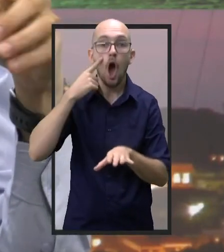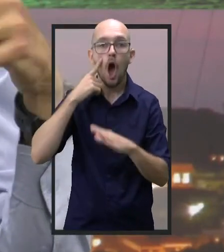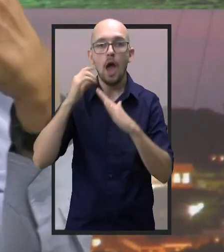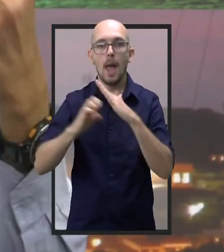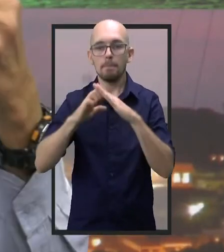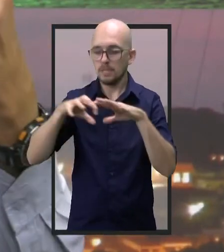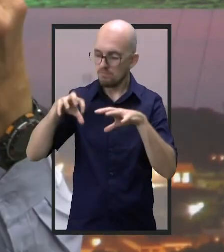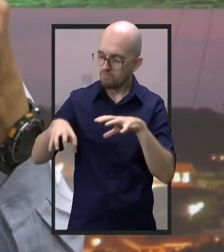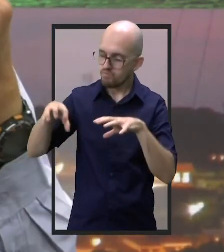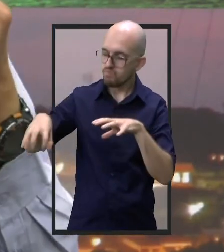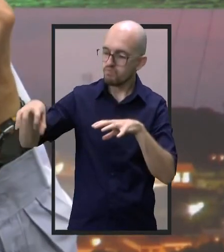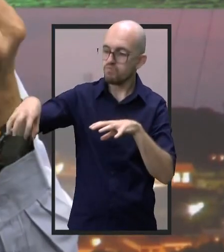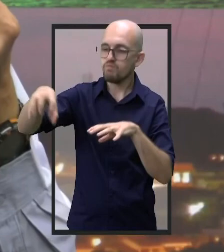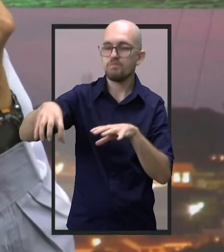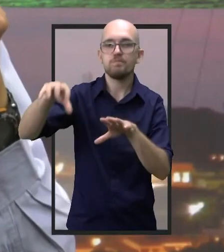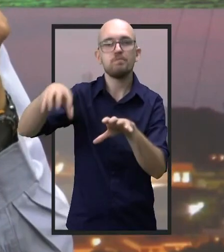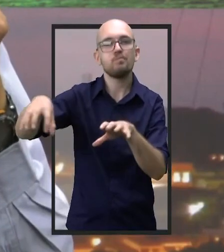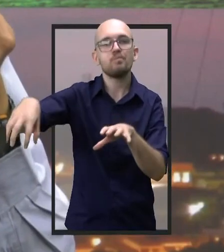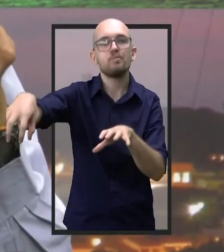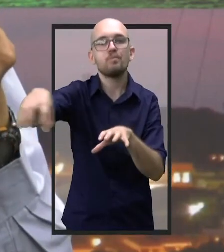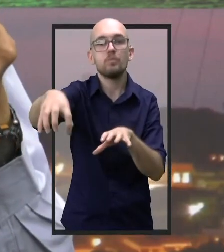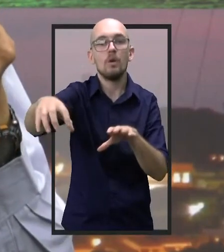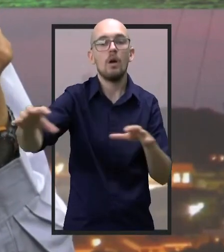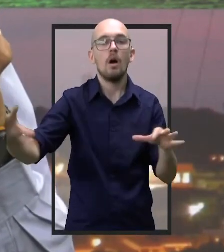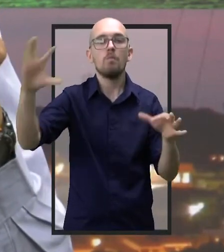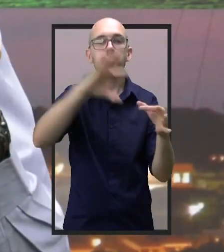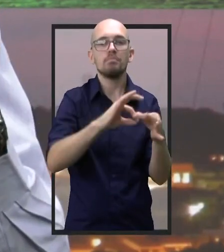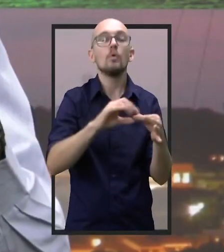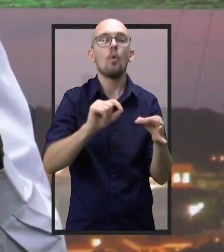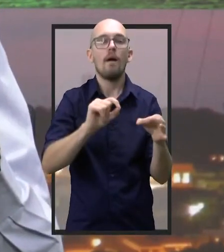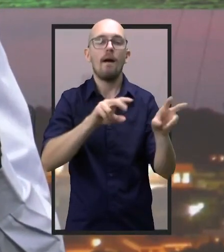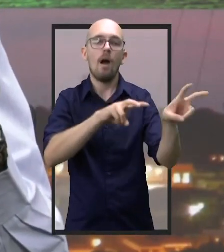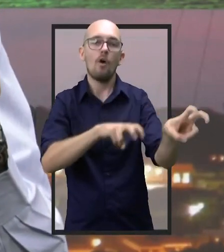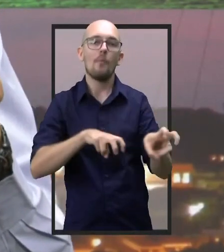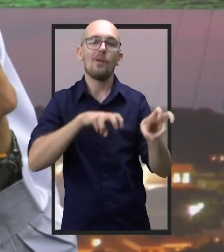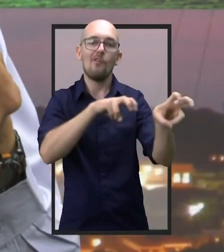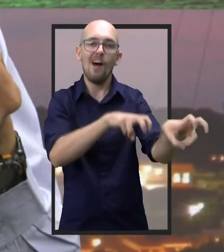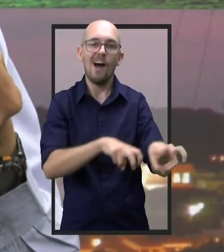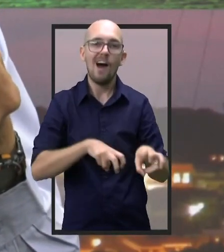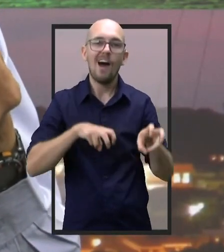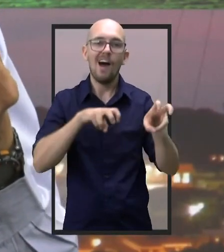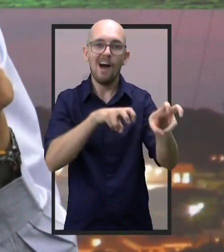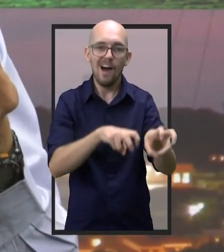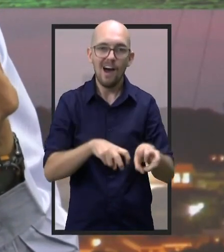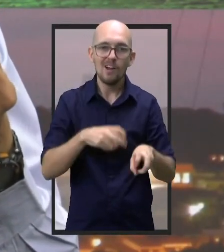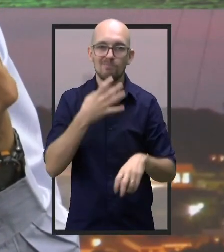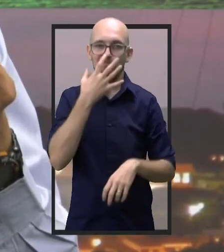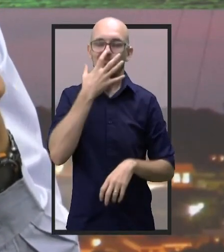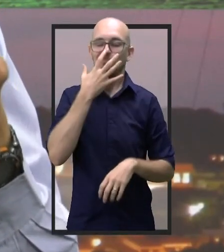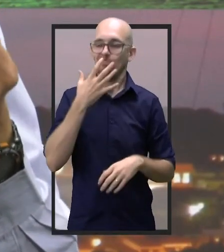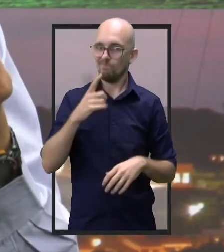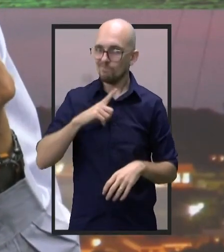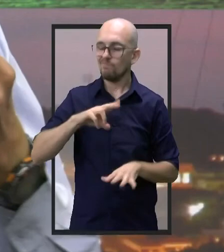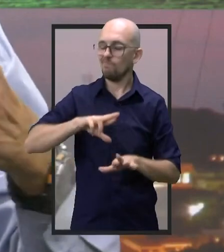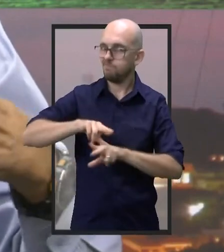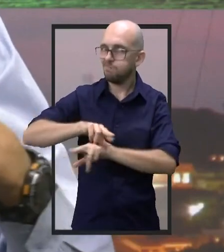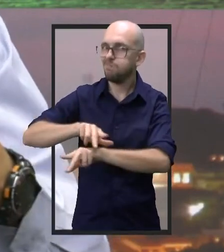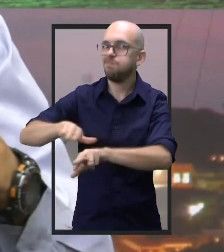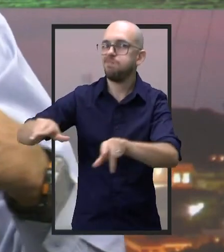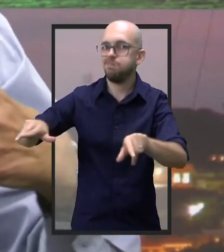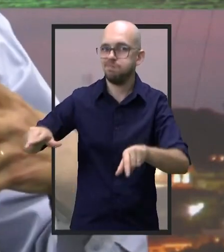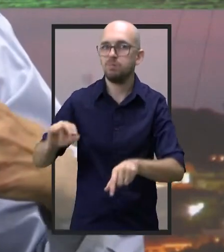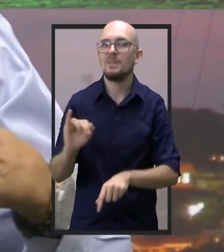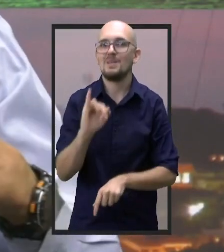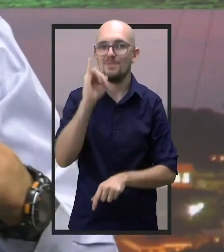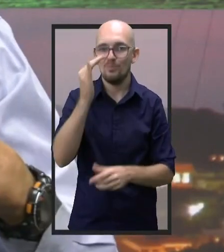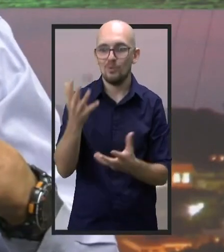ali instaladas, que tem a ver com o negócio agropecuário, é de alguma coisa singular, tem a sua importância. E